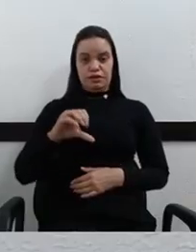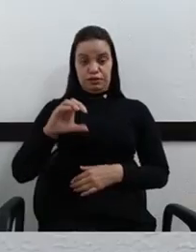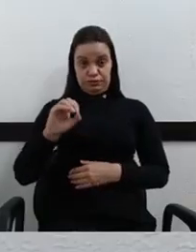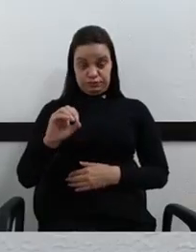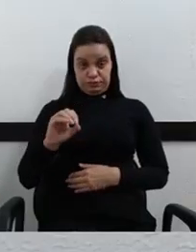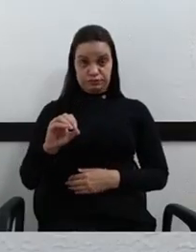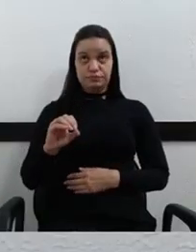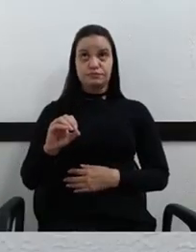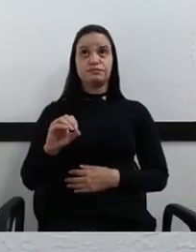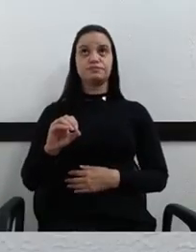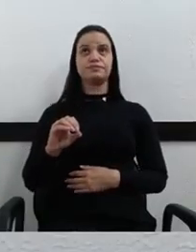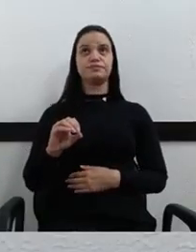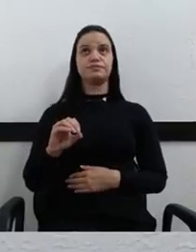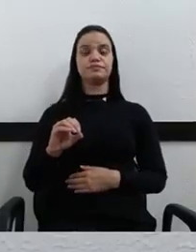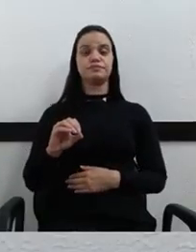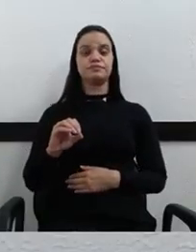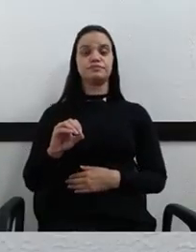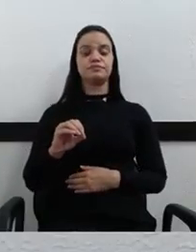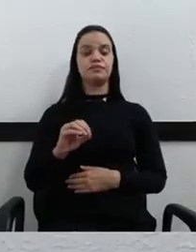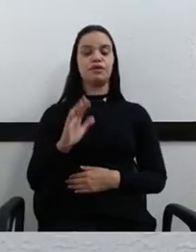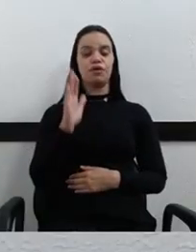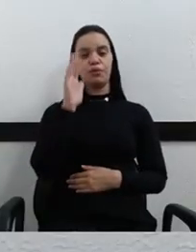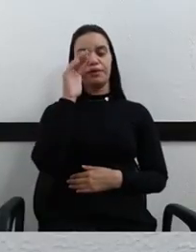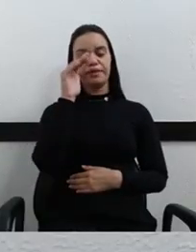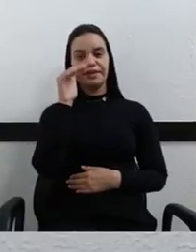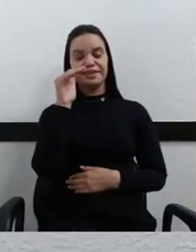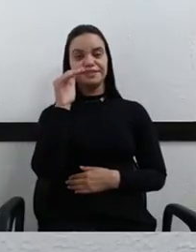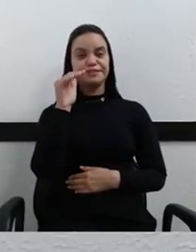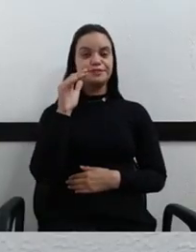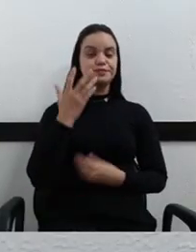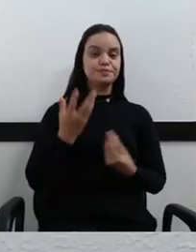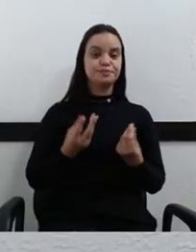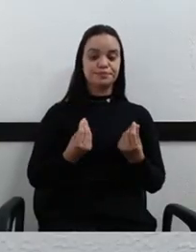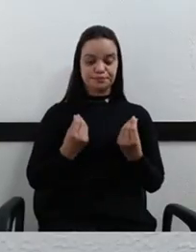2024-0035390. O interessado é...